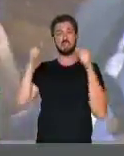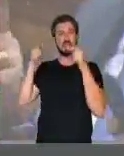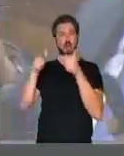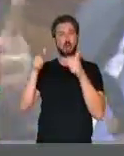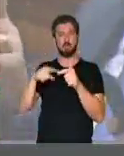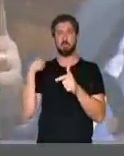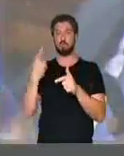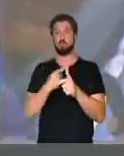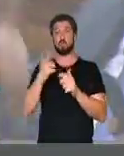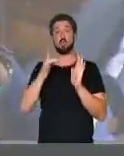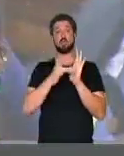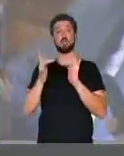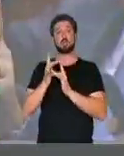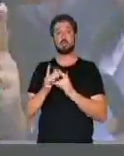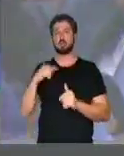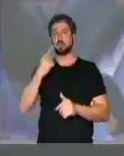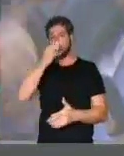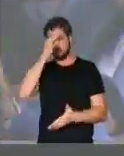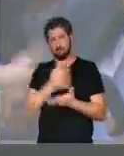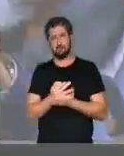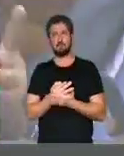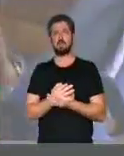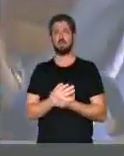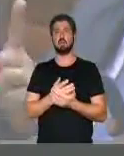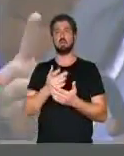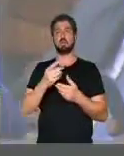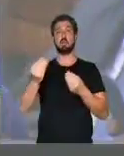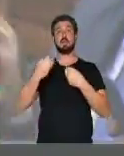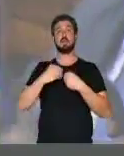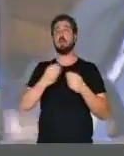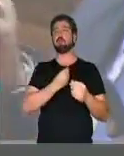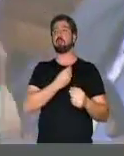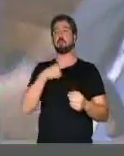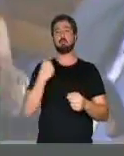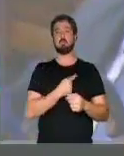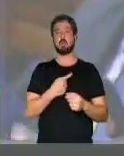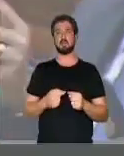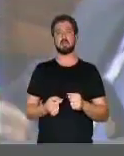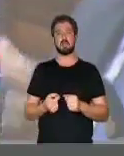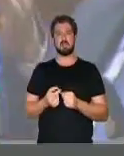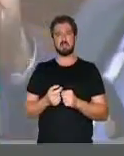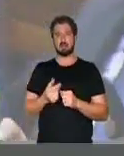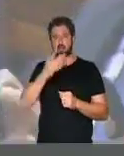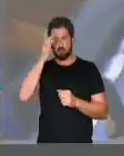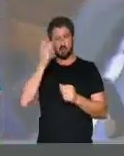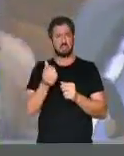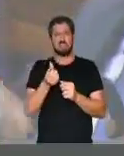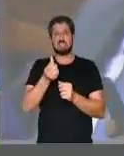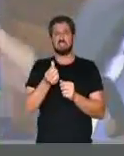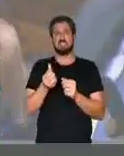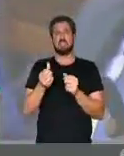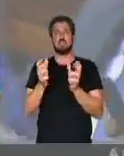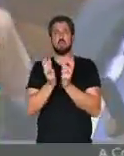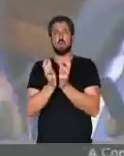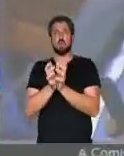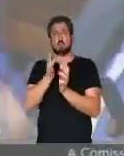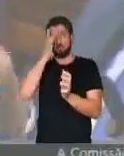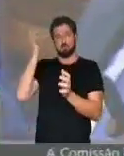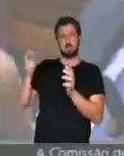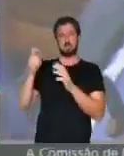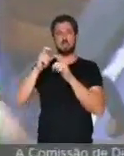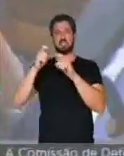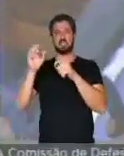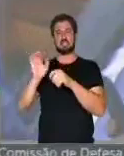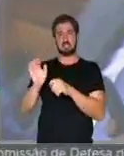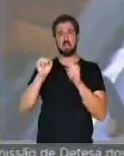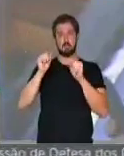zombando do nosso Cristo, da nossa fé, daquele que deu a vida por nós. Não pode uma meia dúzia de homossexuais acharem que devem zombar